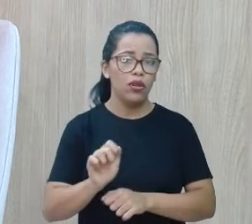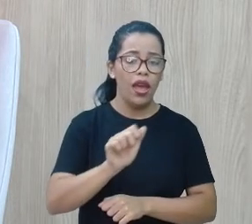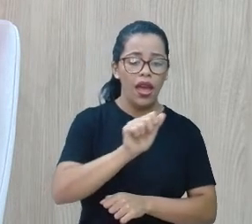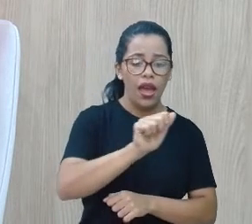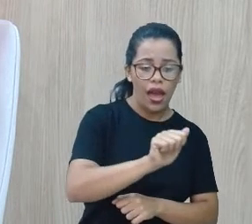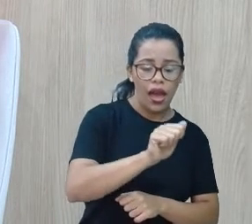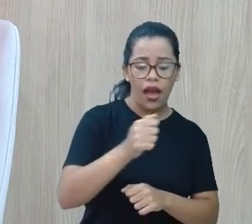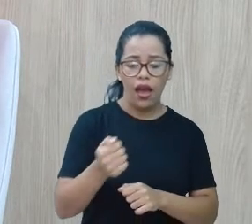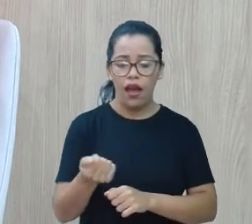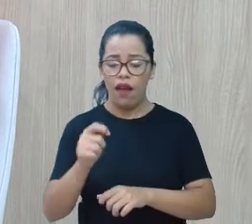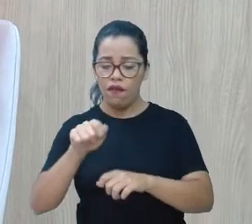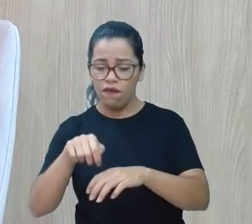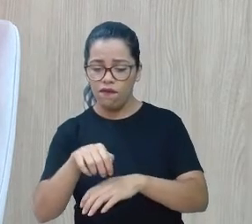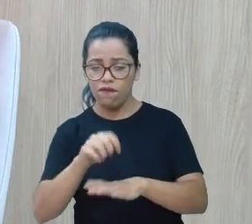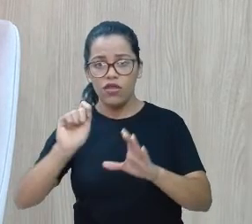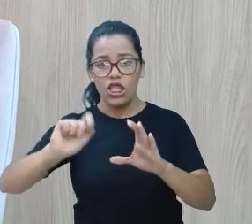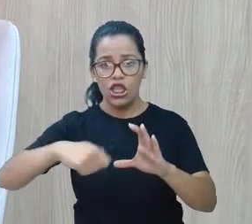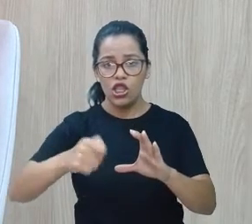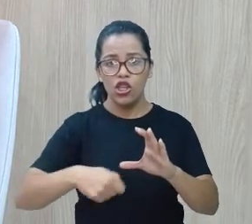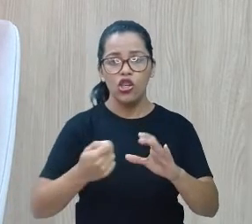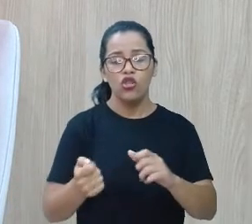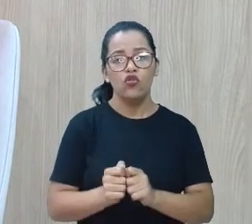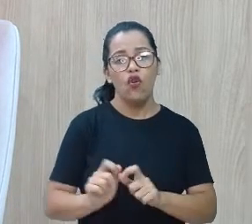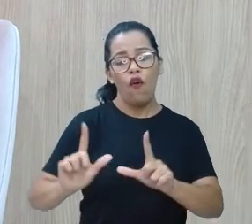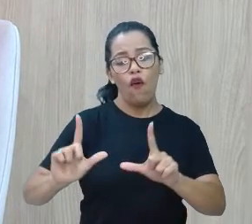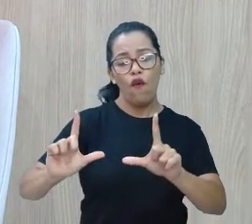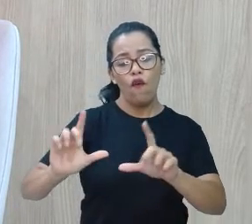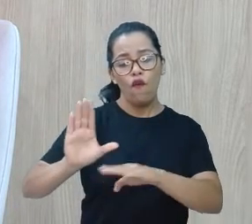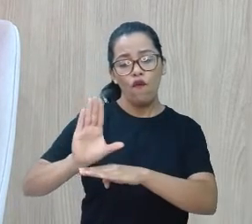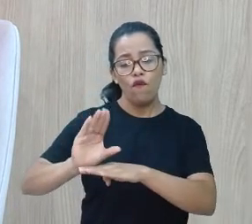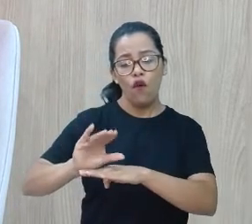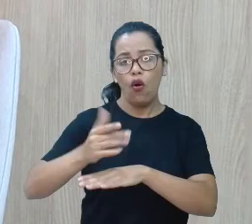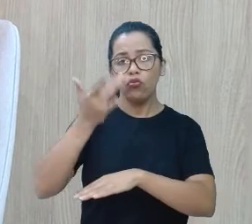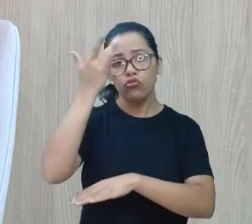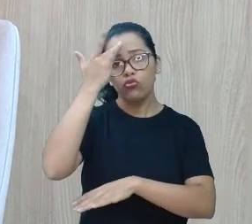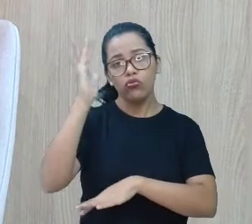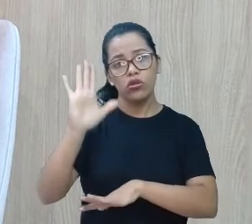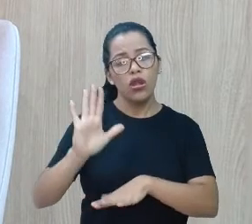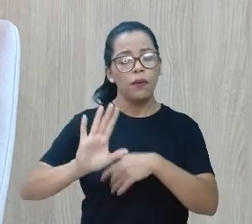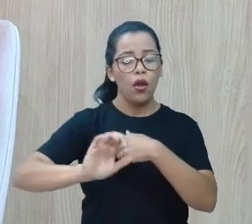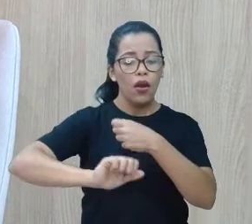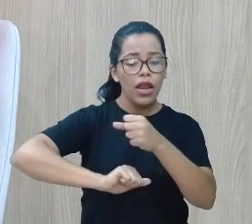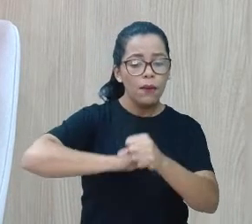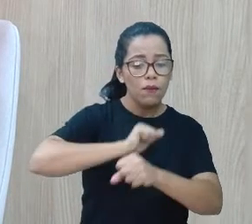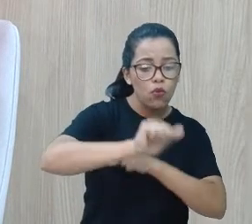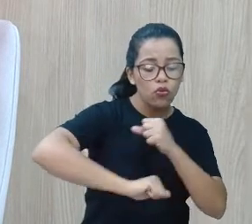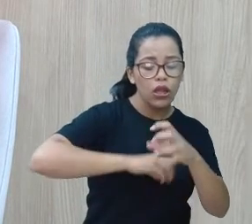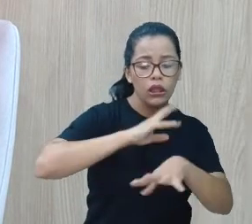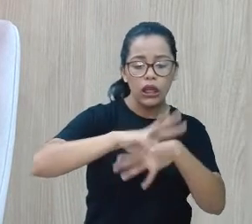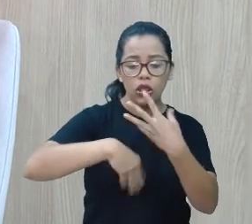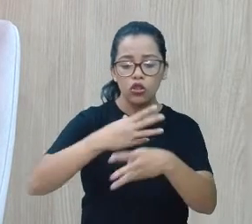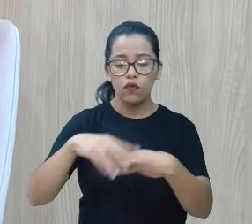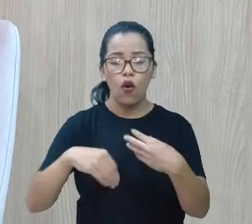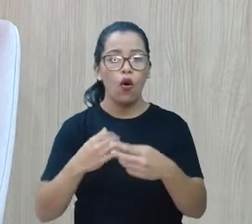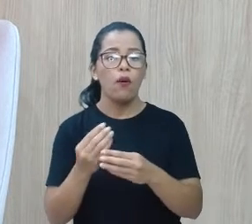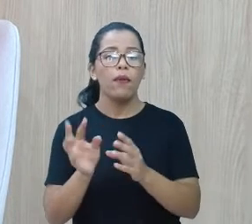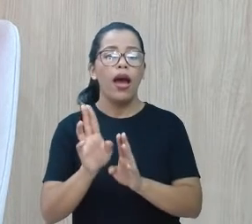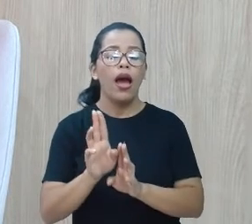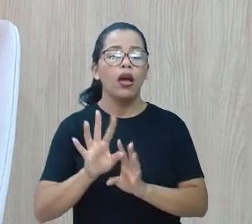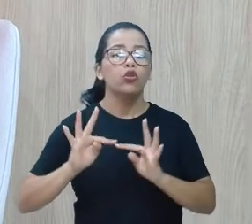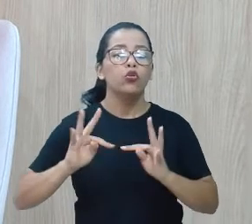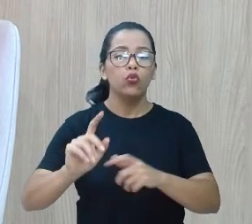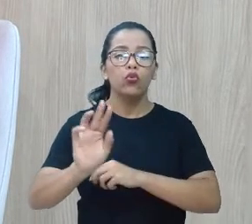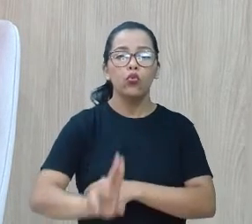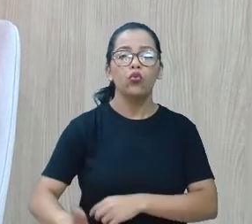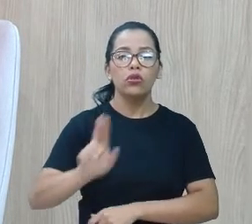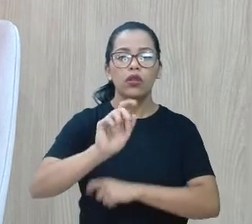que é uma foto. Ele transforma tudo isso a partir do 0 e do 1 e você vai dando instruções para